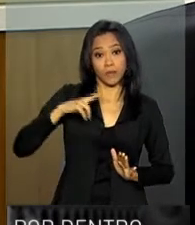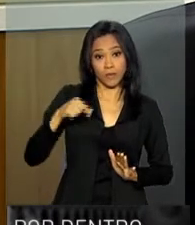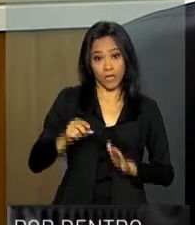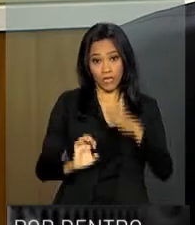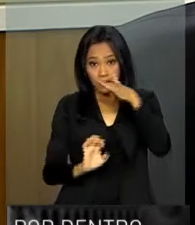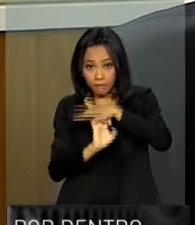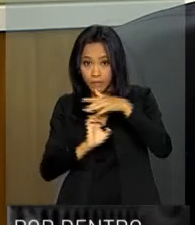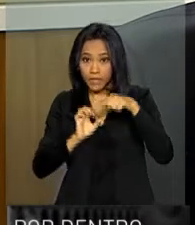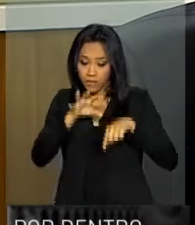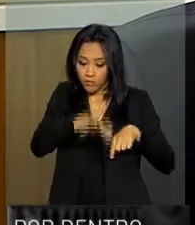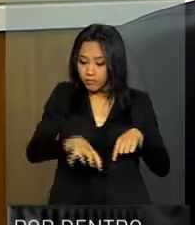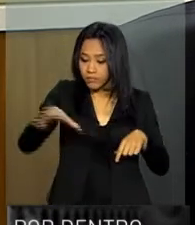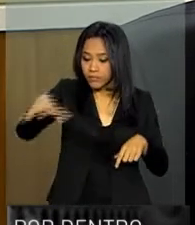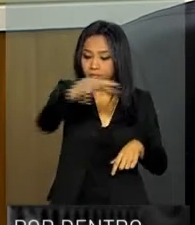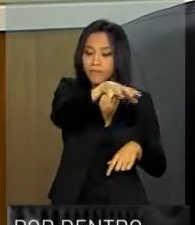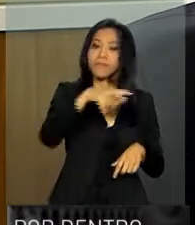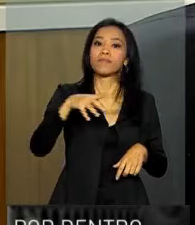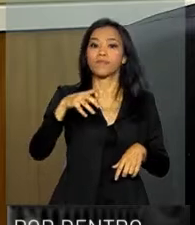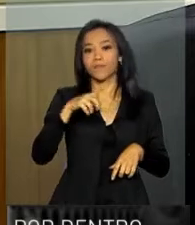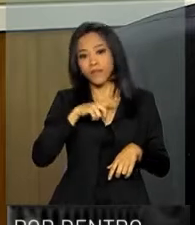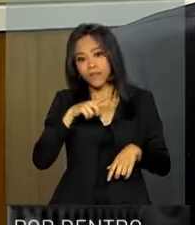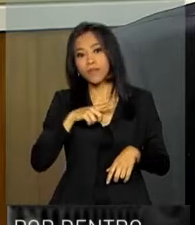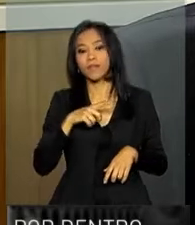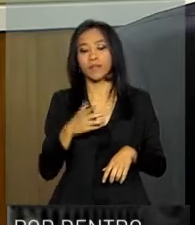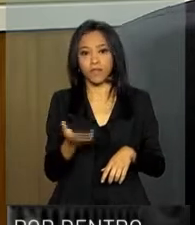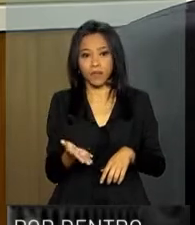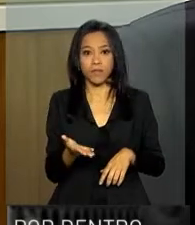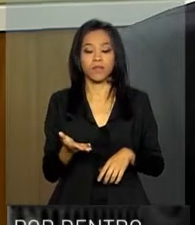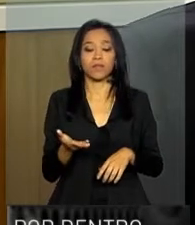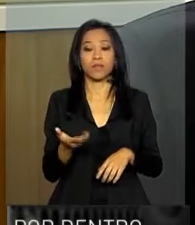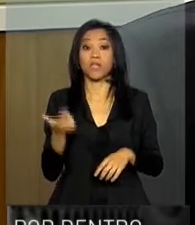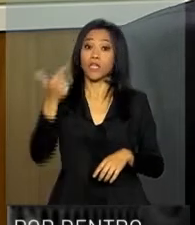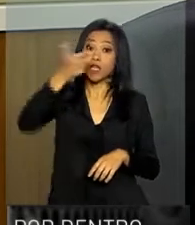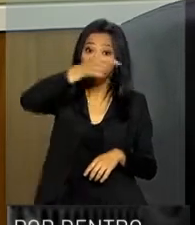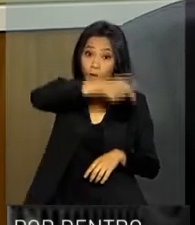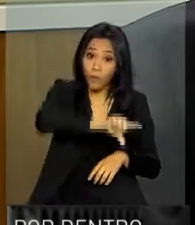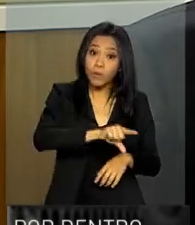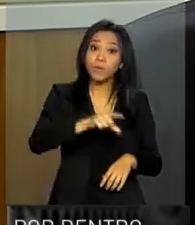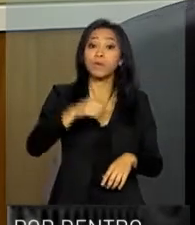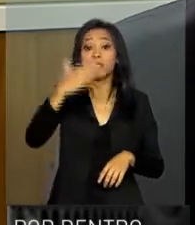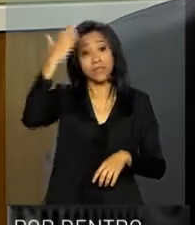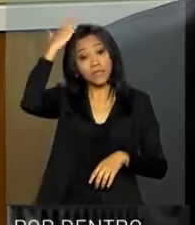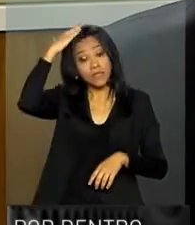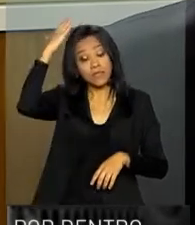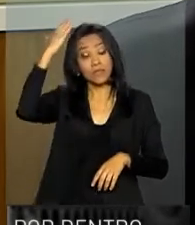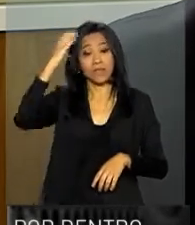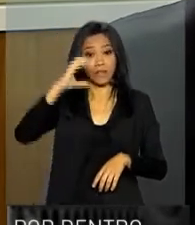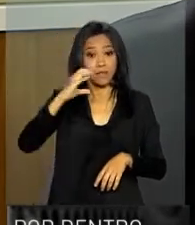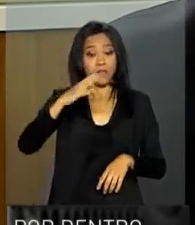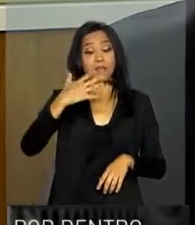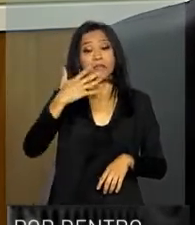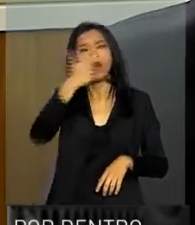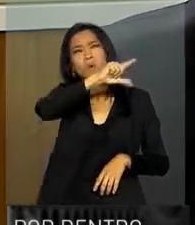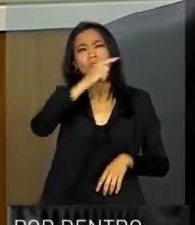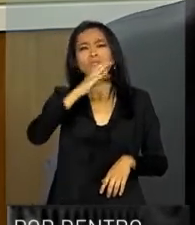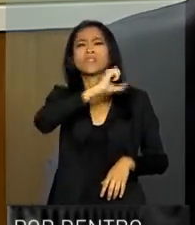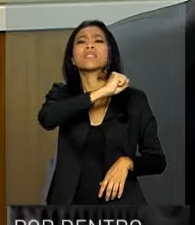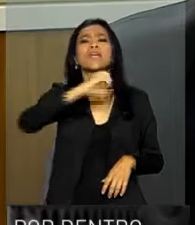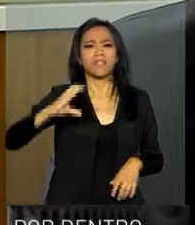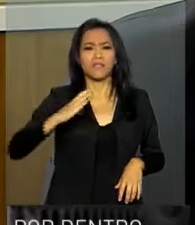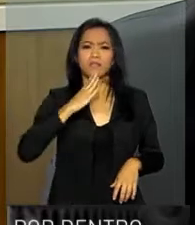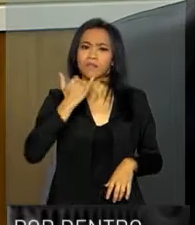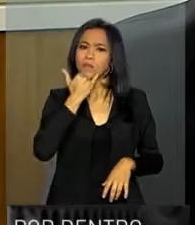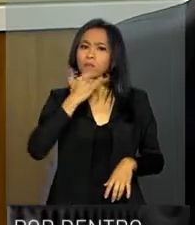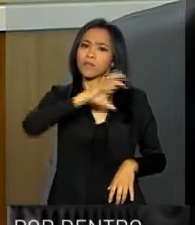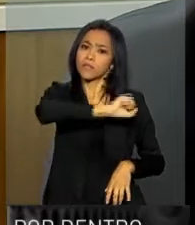nos casos que nós temos aí maquinários arredor ferroviário em tubarão santa catarina tem 50 ou 60 é